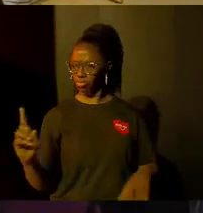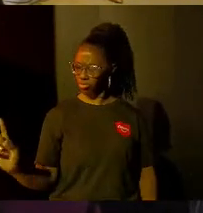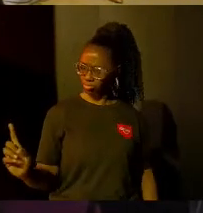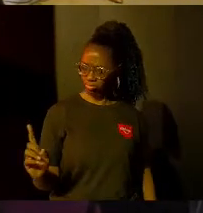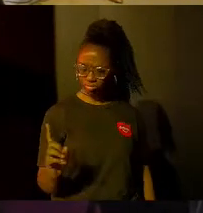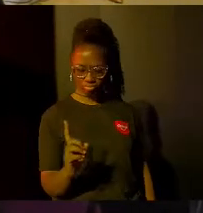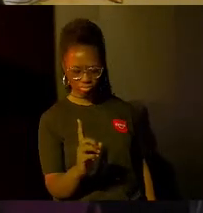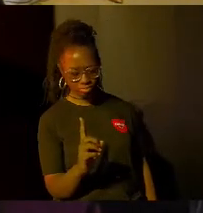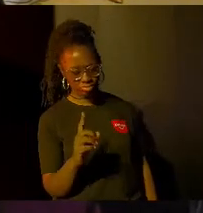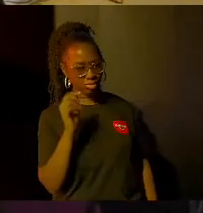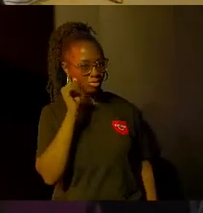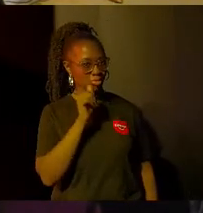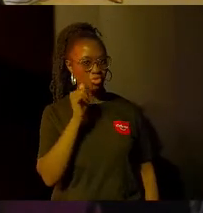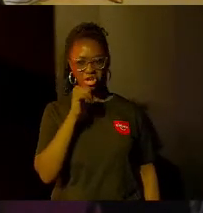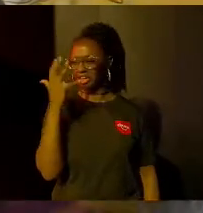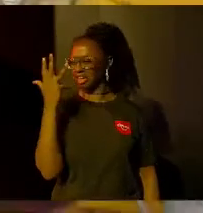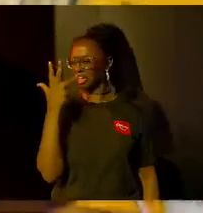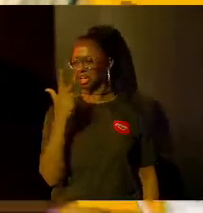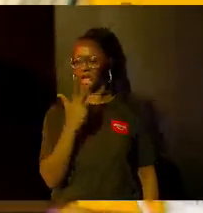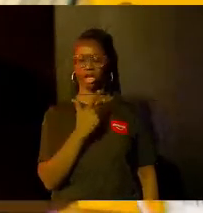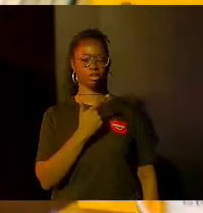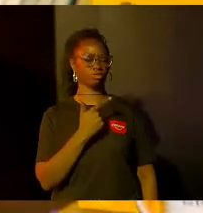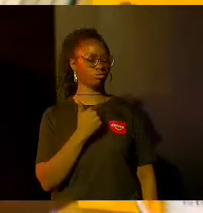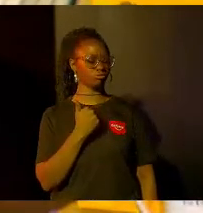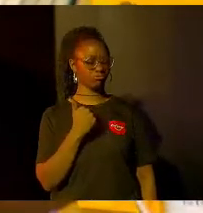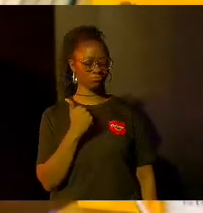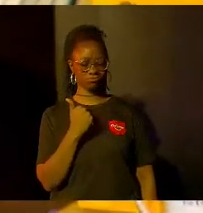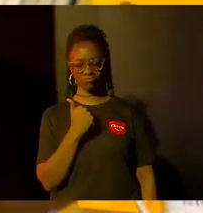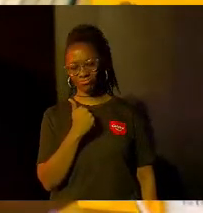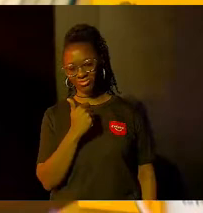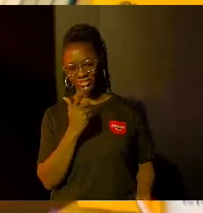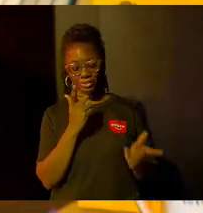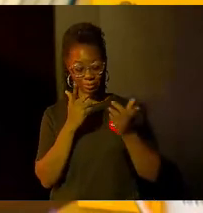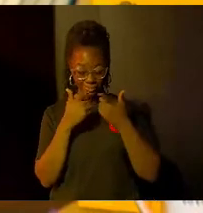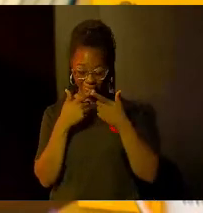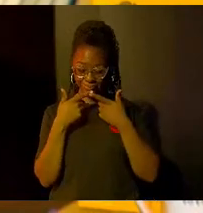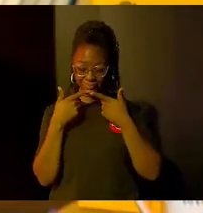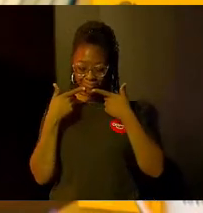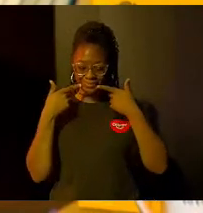uma mulher linda feições